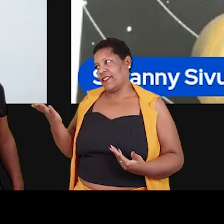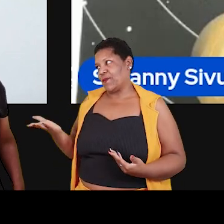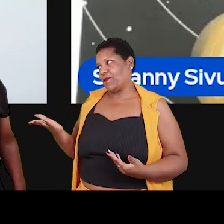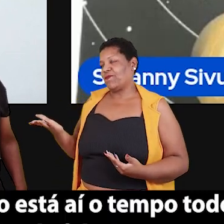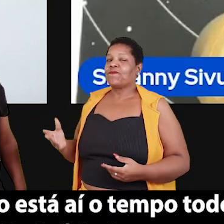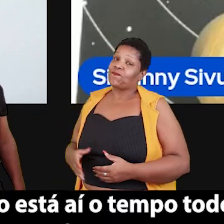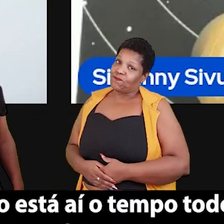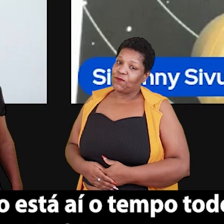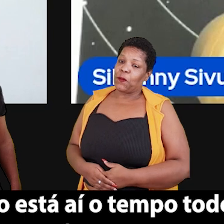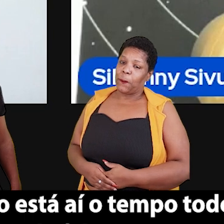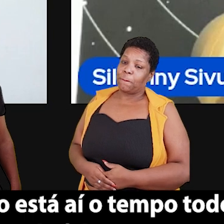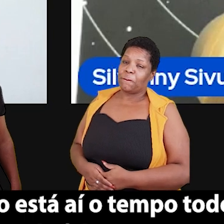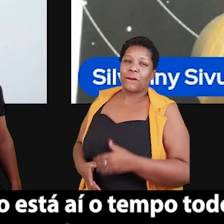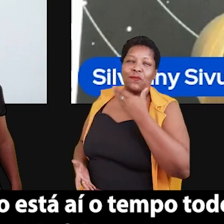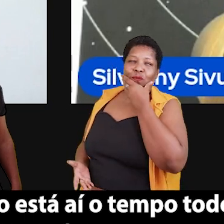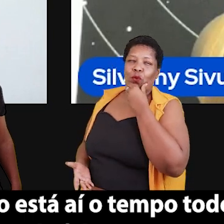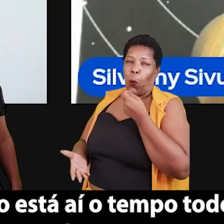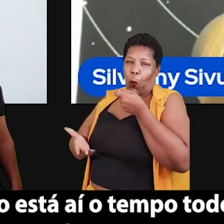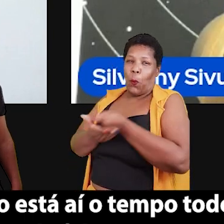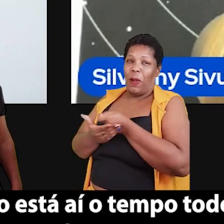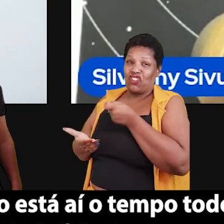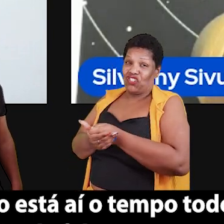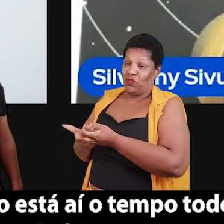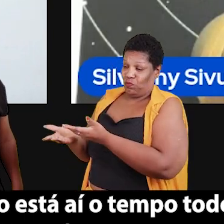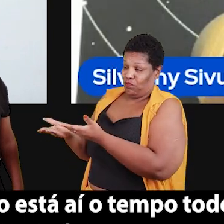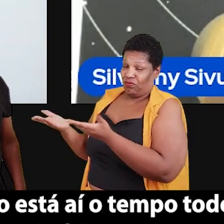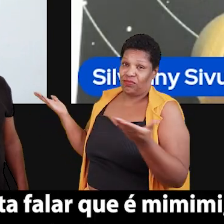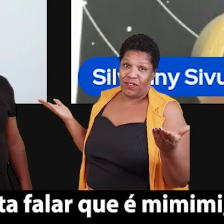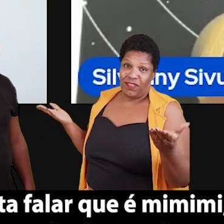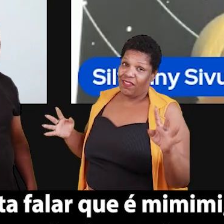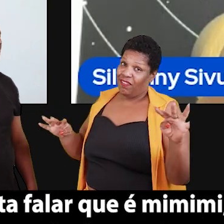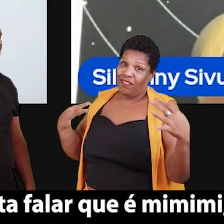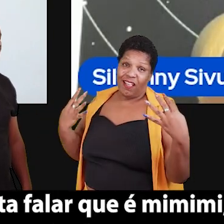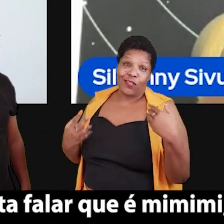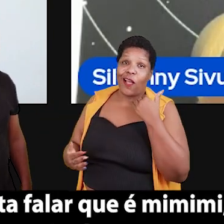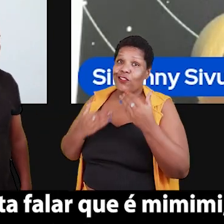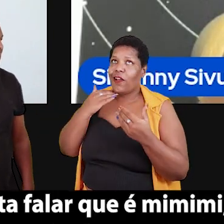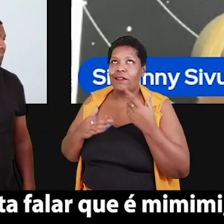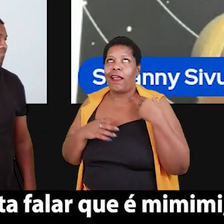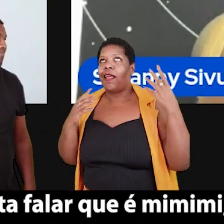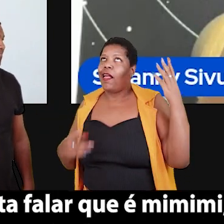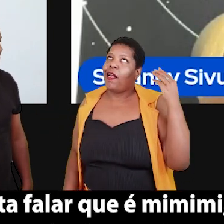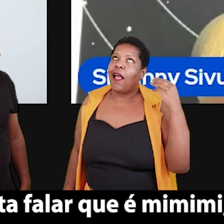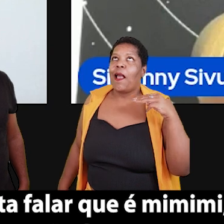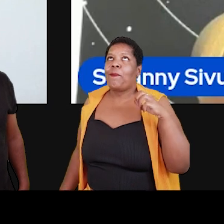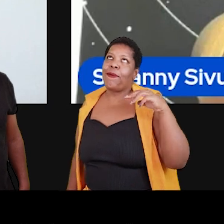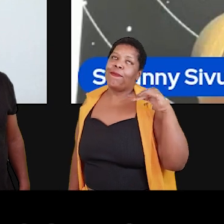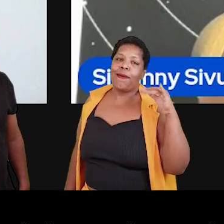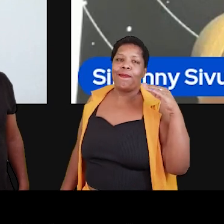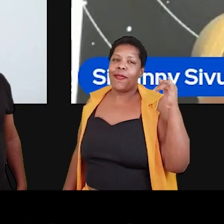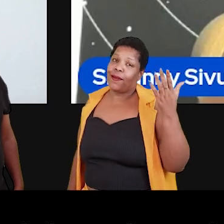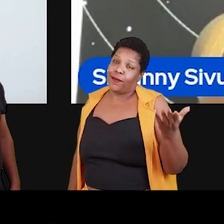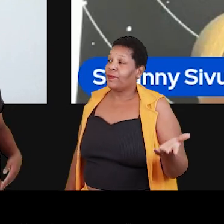né? O machismo tá aí o tempo todo. Pode falar, não adianta falar que é mimimi, porque não é, mano.